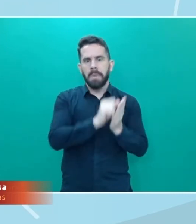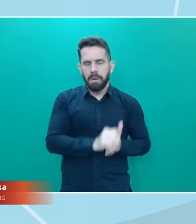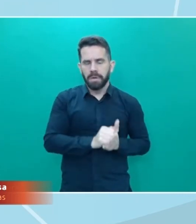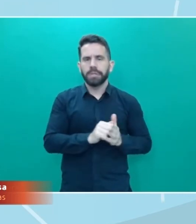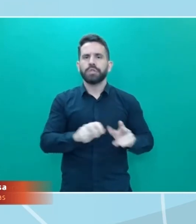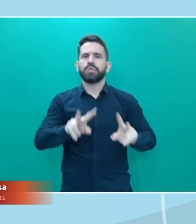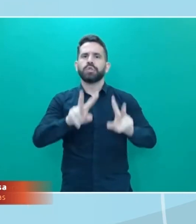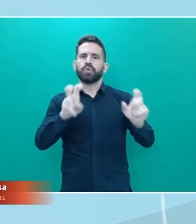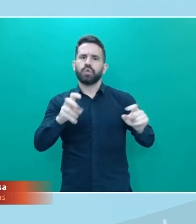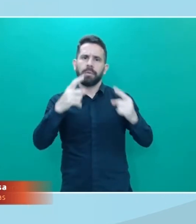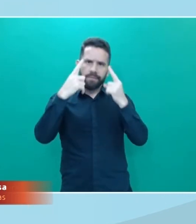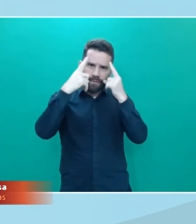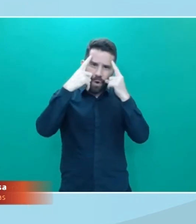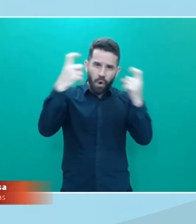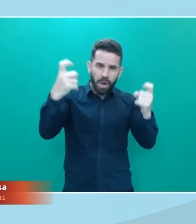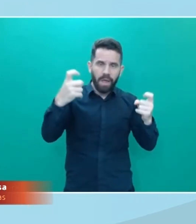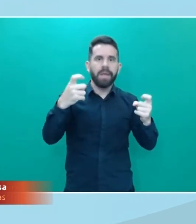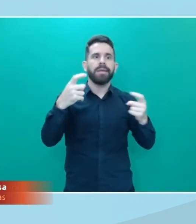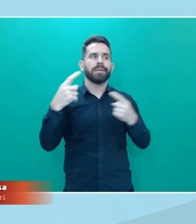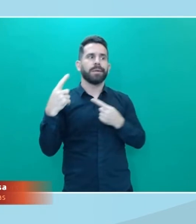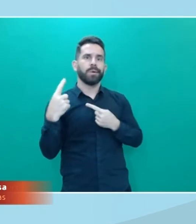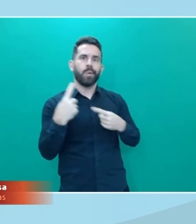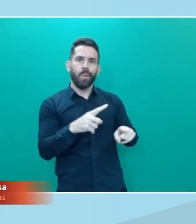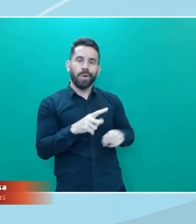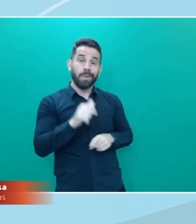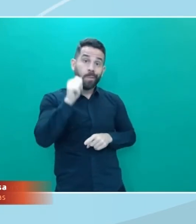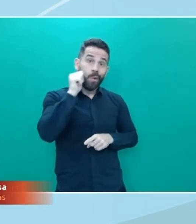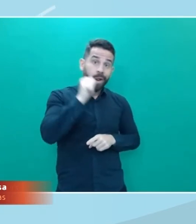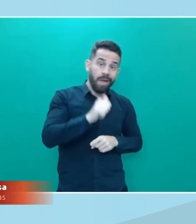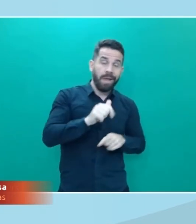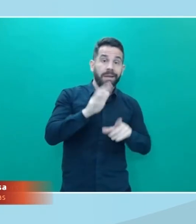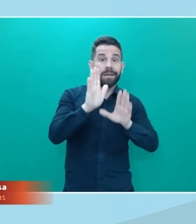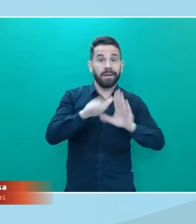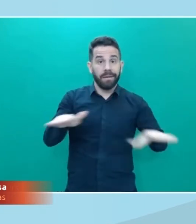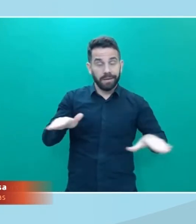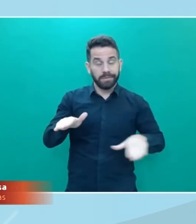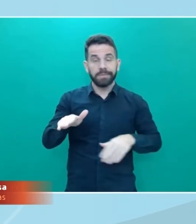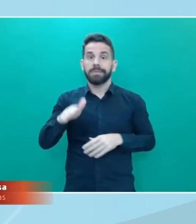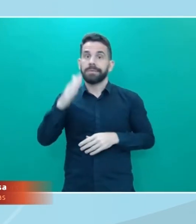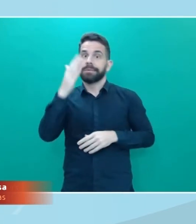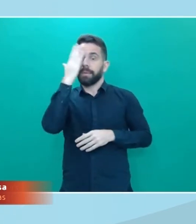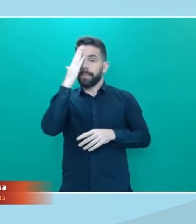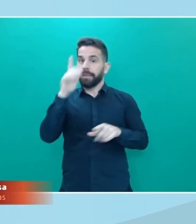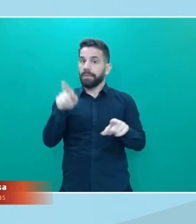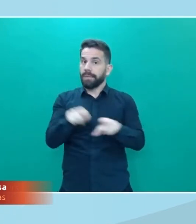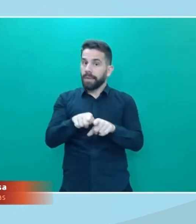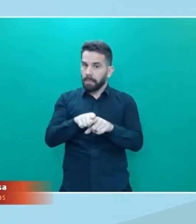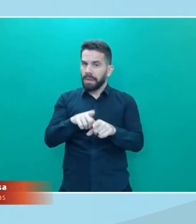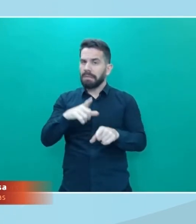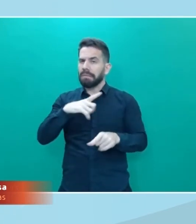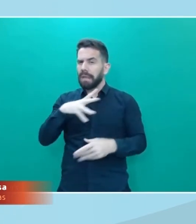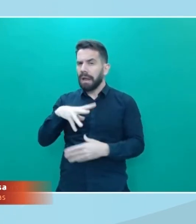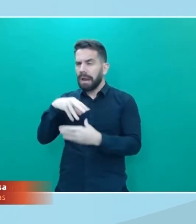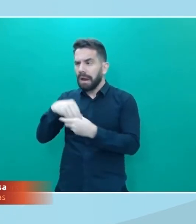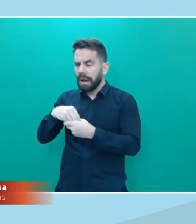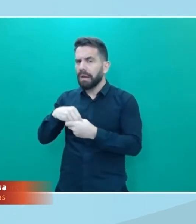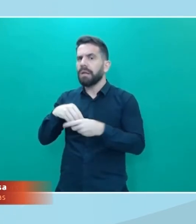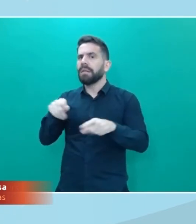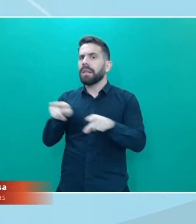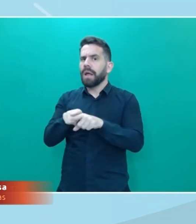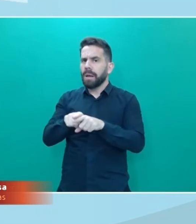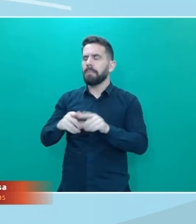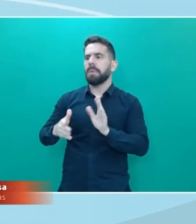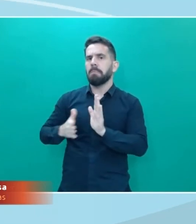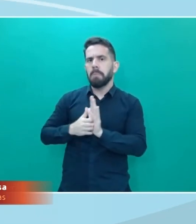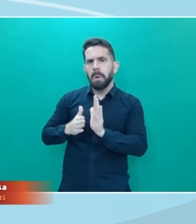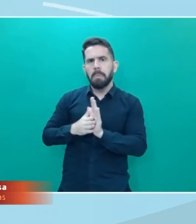contra mulheres e contra crianças. A gente precisa saber se isso significa também um combate mais efetivo, mais prevenção